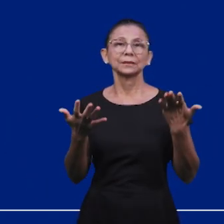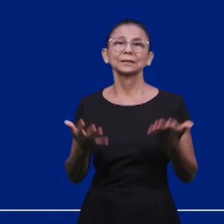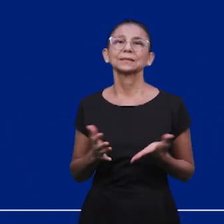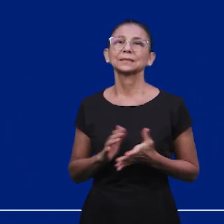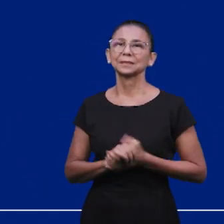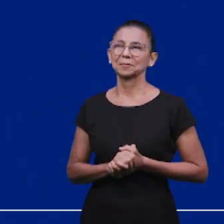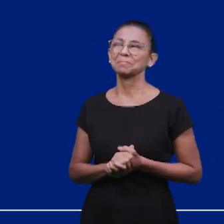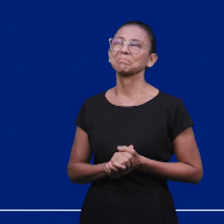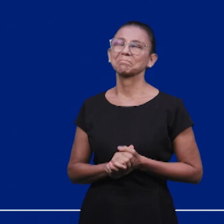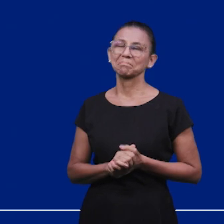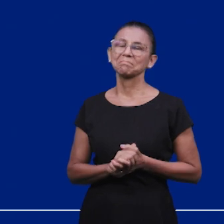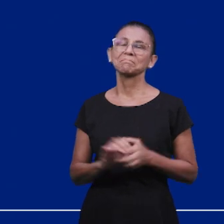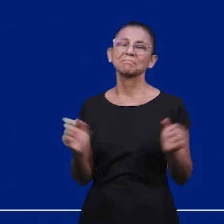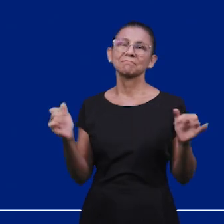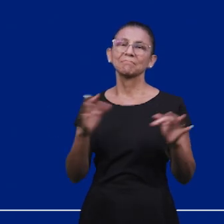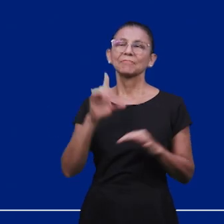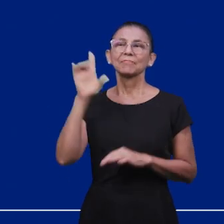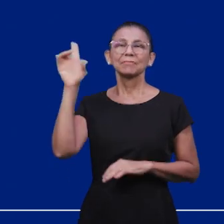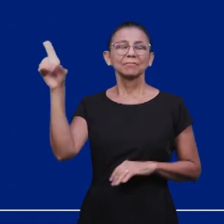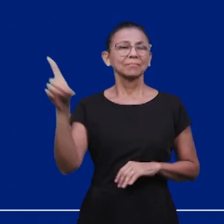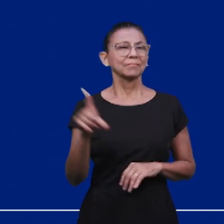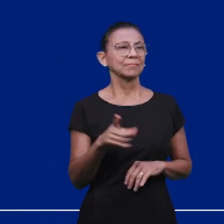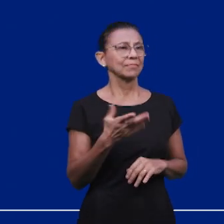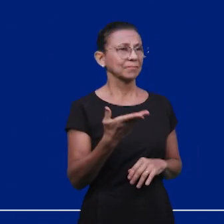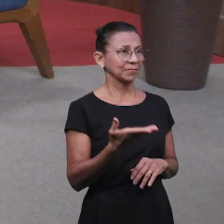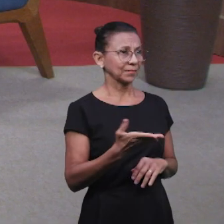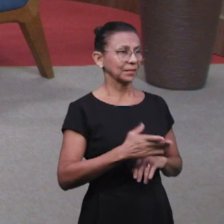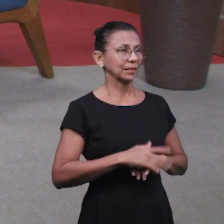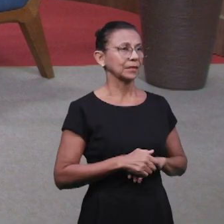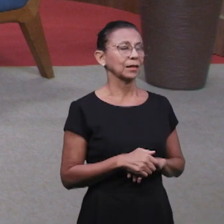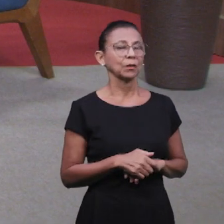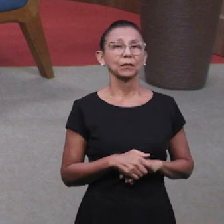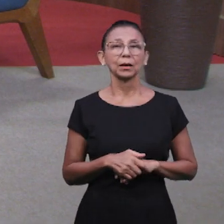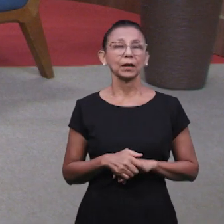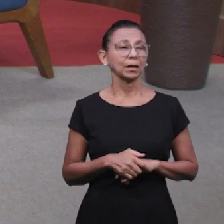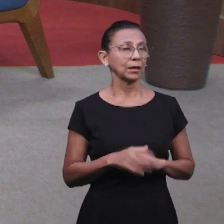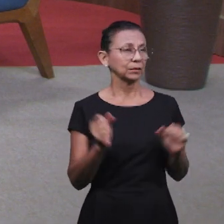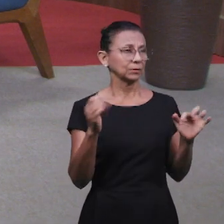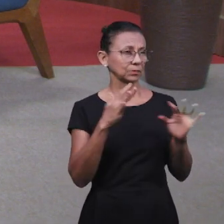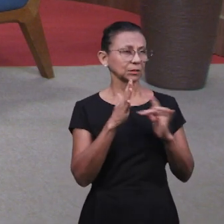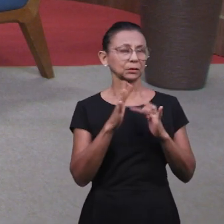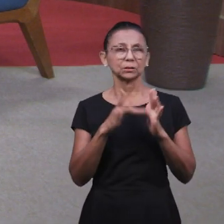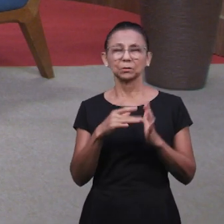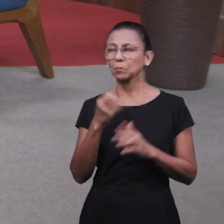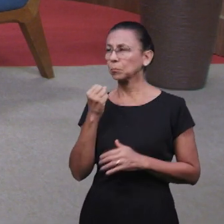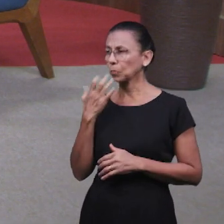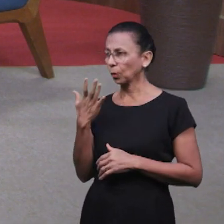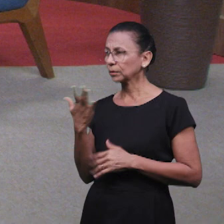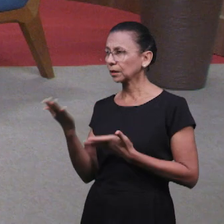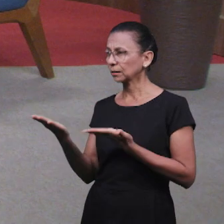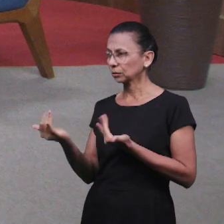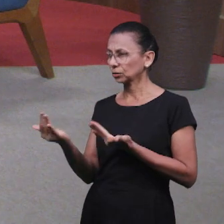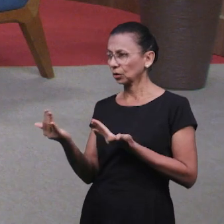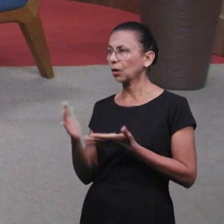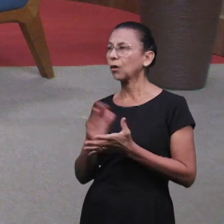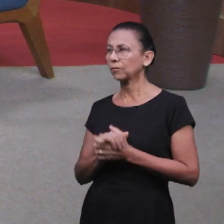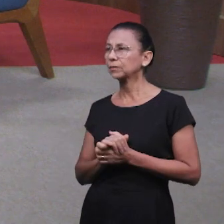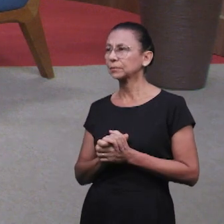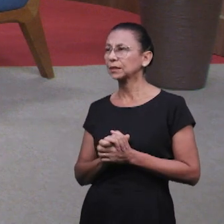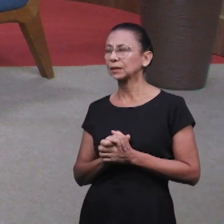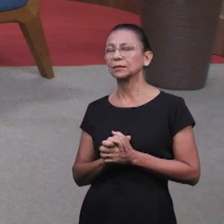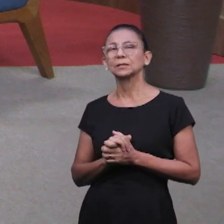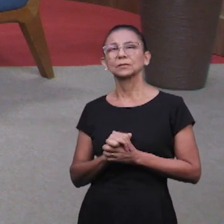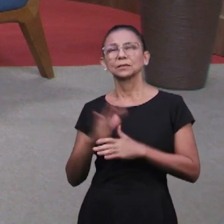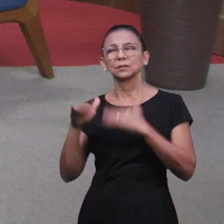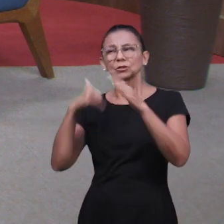uma bênção. Glória a Jesus. Maravilha, né? Maravilha, né, Daniel? A participação dos jovens aqui realmente foi glória a Jesus. muito boa, né?